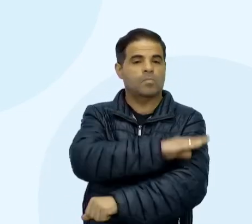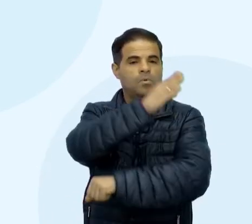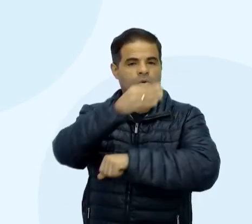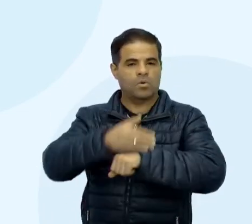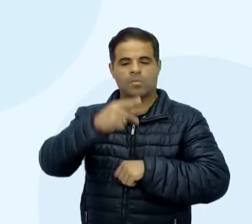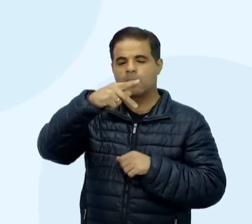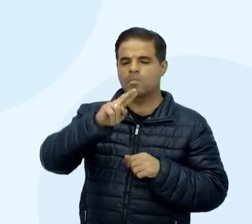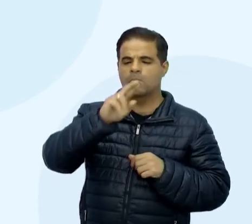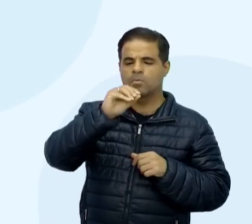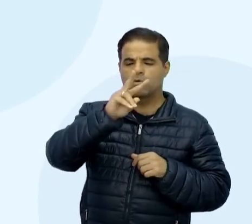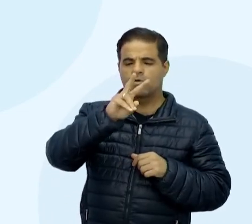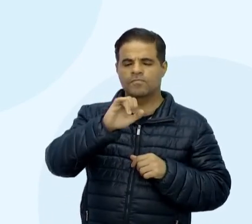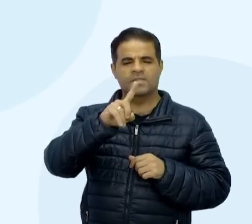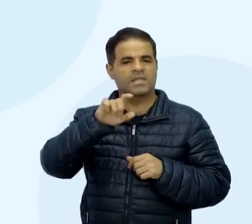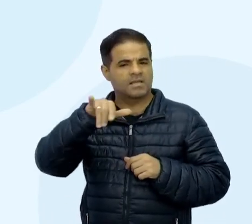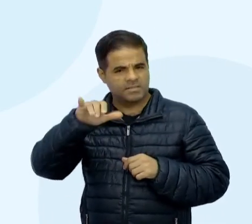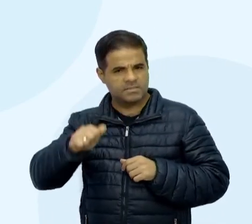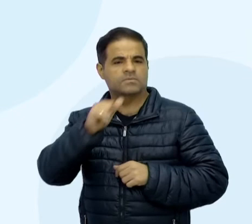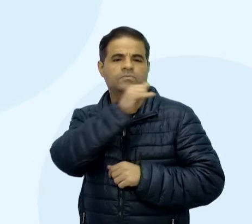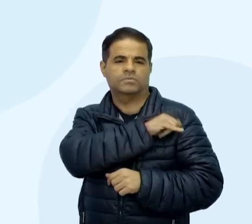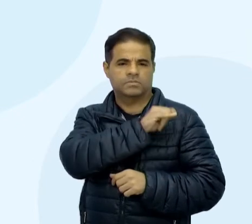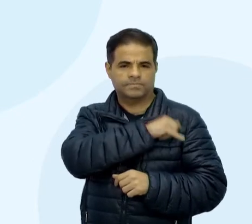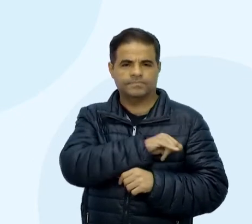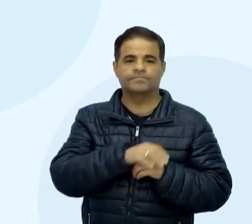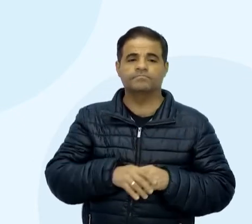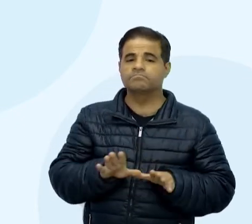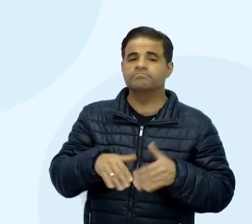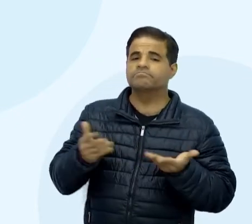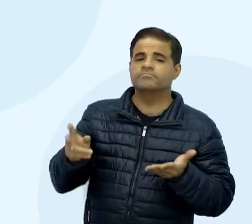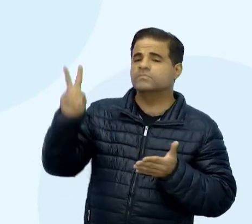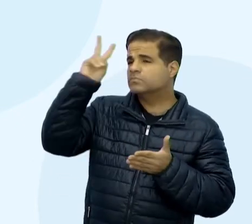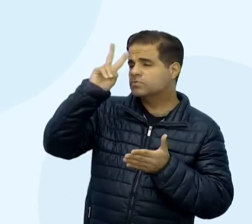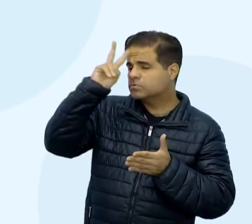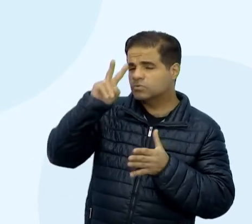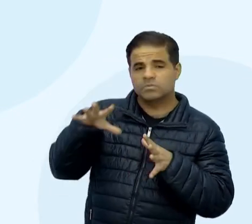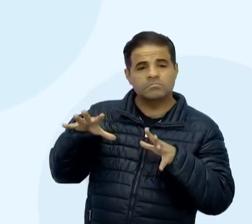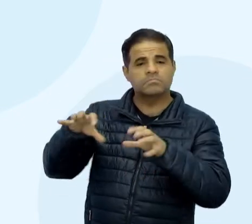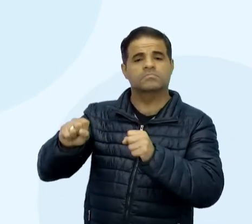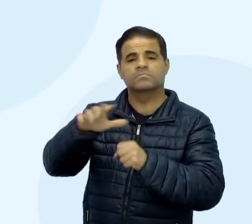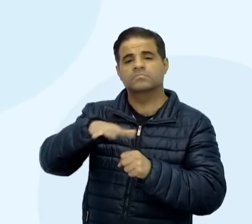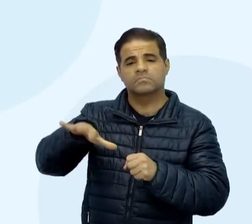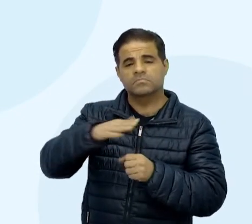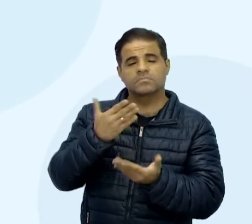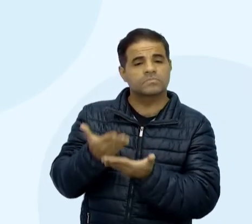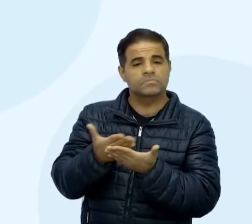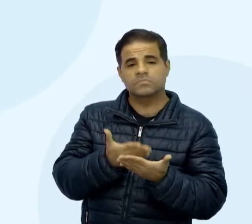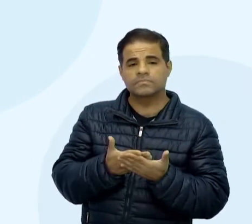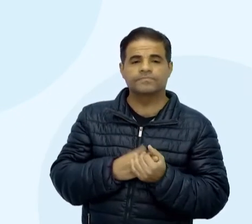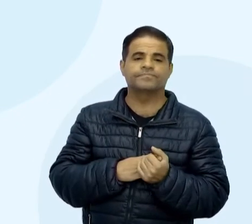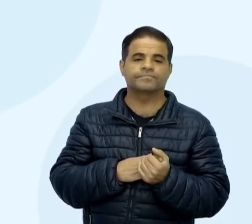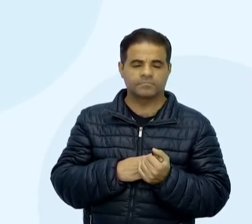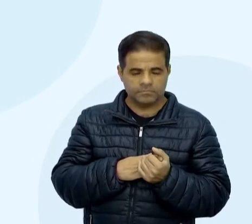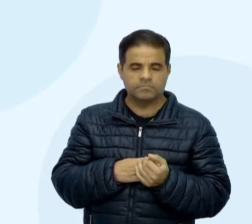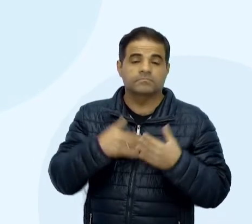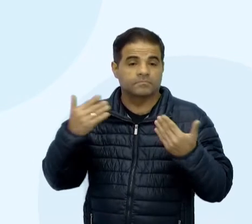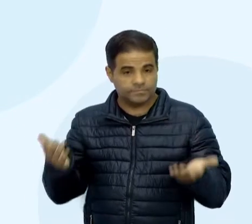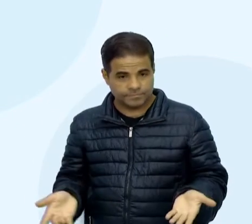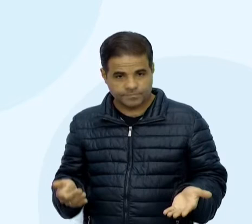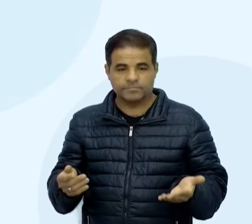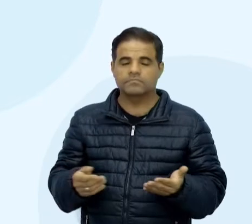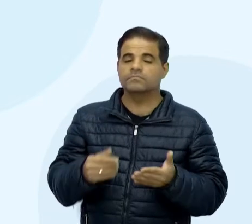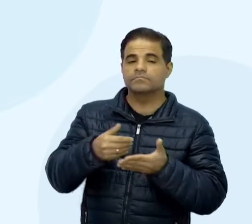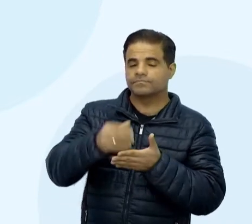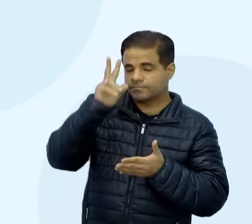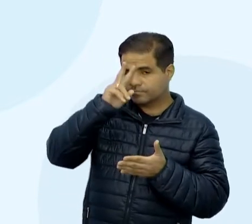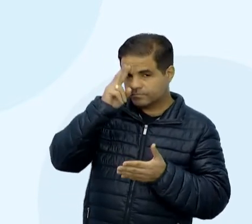da Providência no Rio de Janeiro. Qual é o histórico de ocupação da região estudada? Então, qual que é o